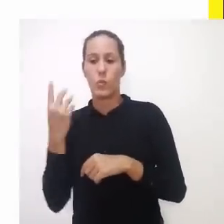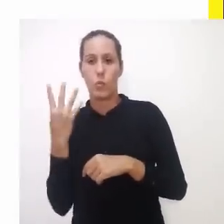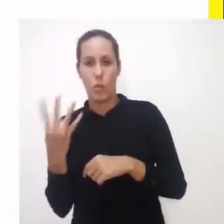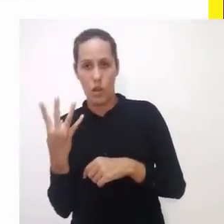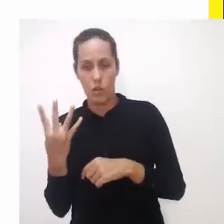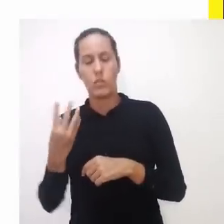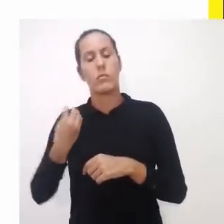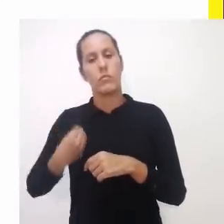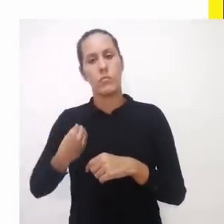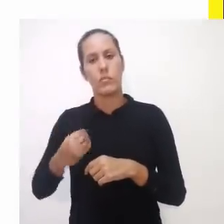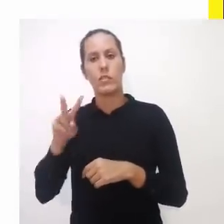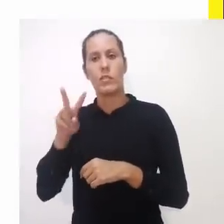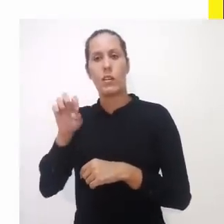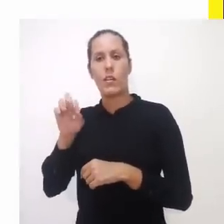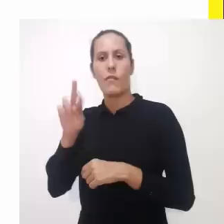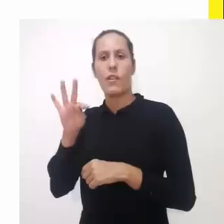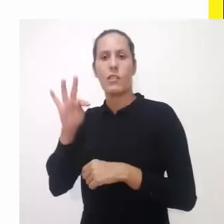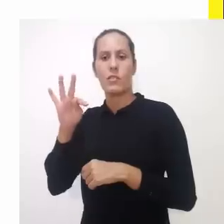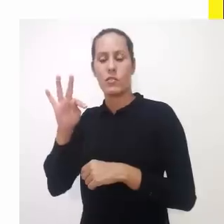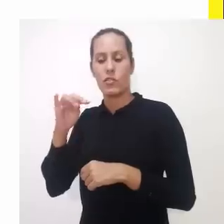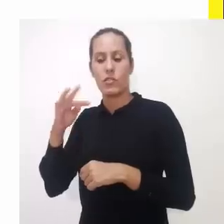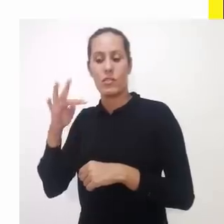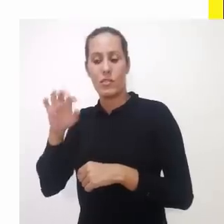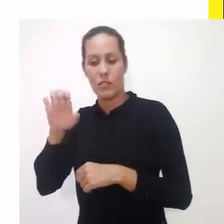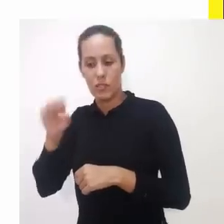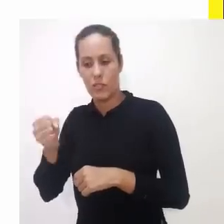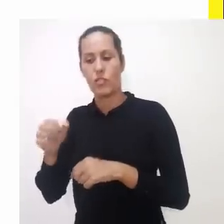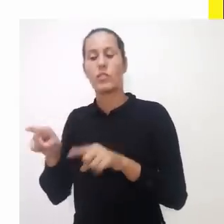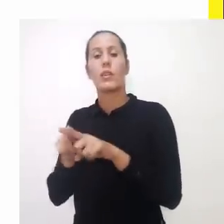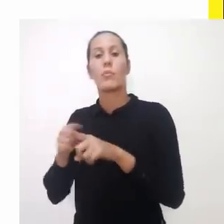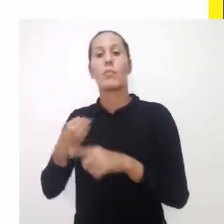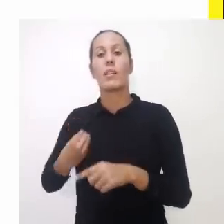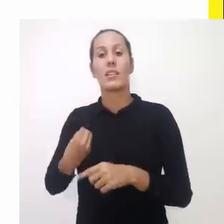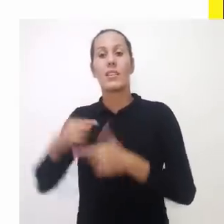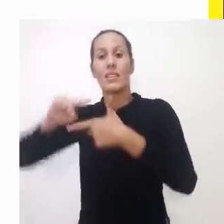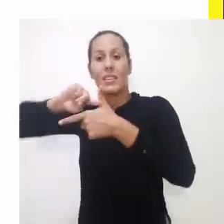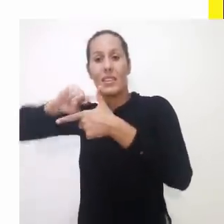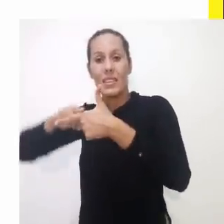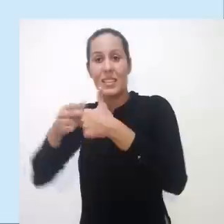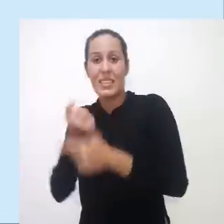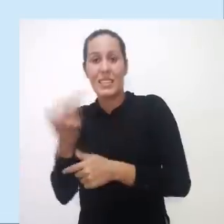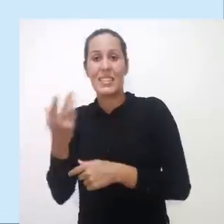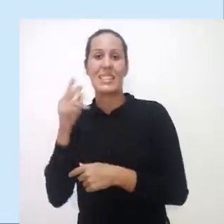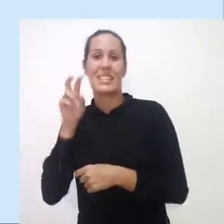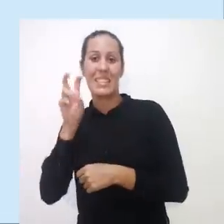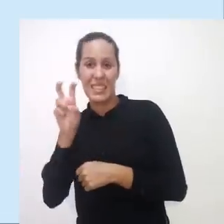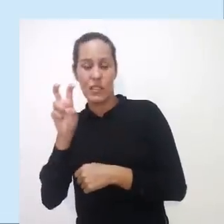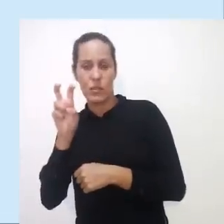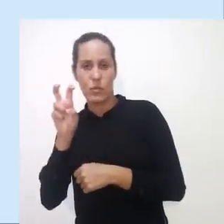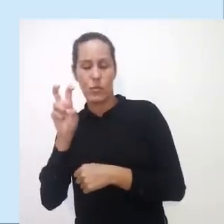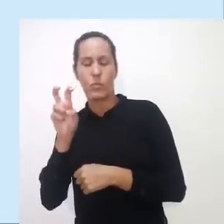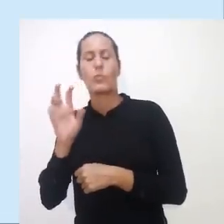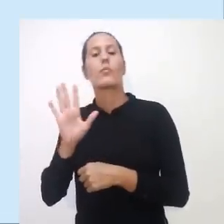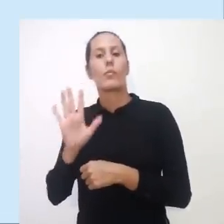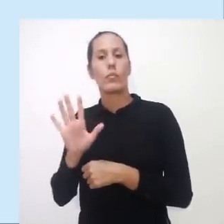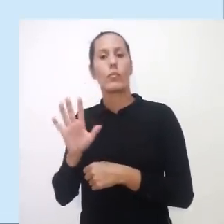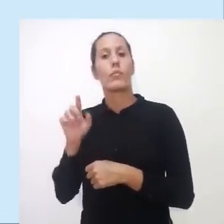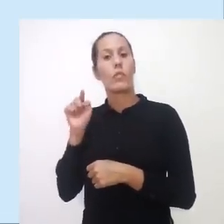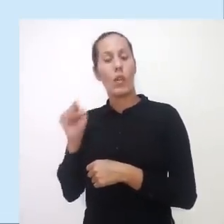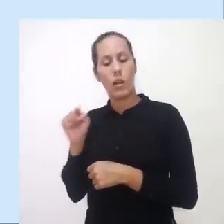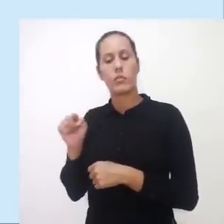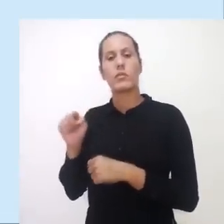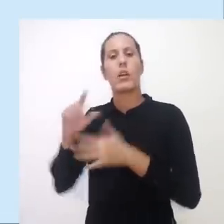os vértices. E também terá 5 ângulos internos. Então a gente vai ver os elementos